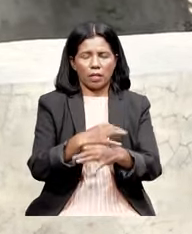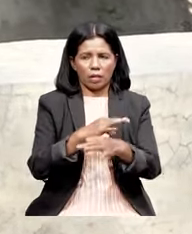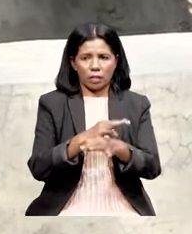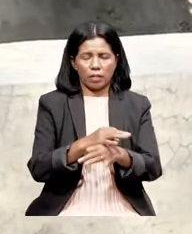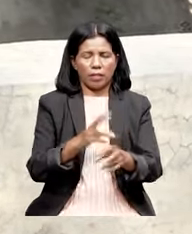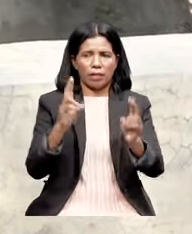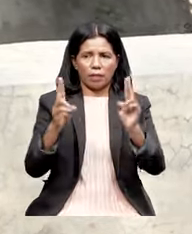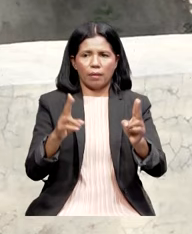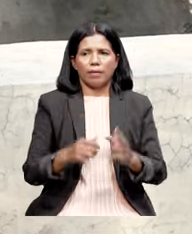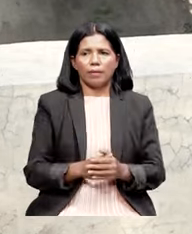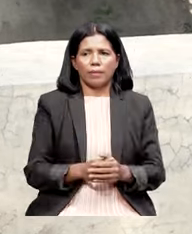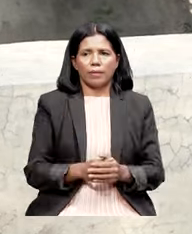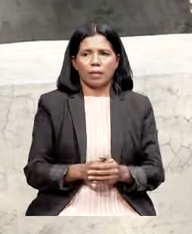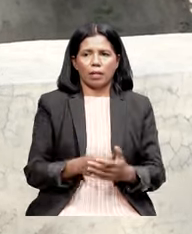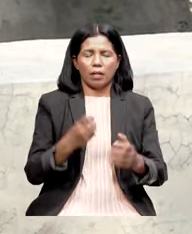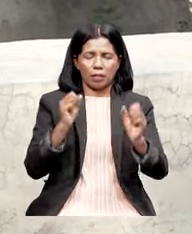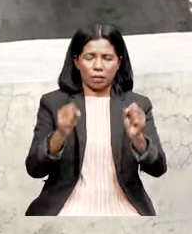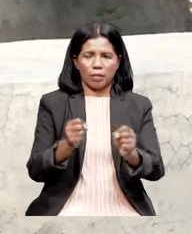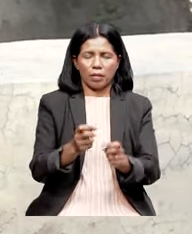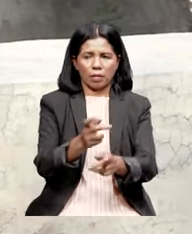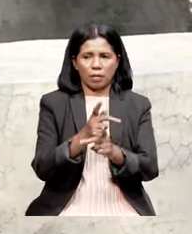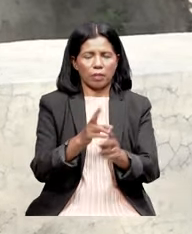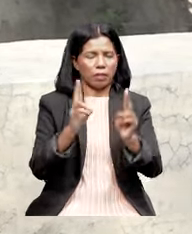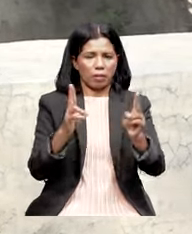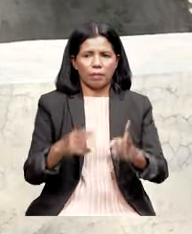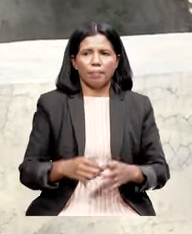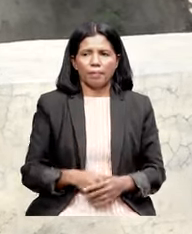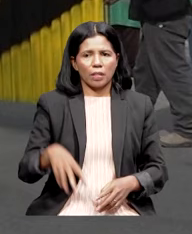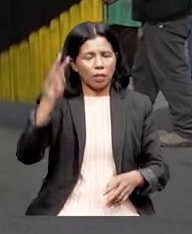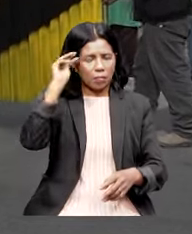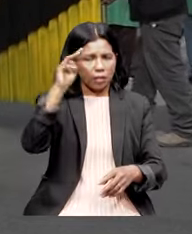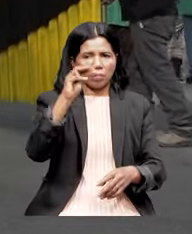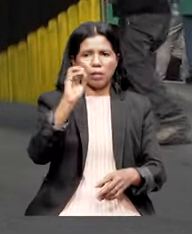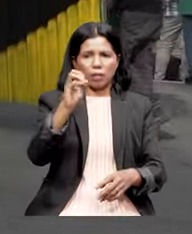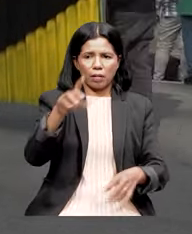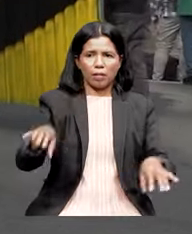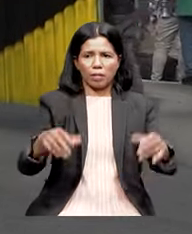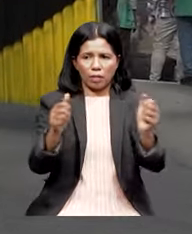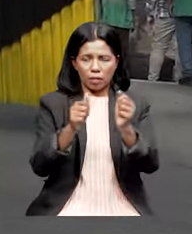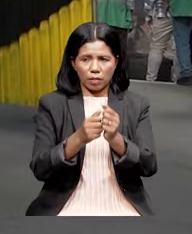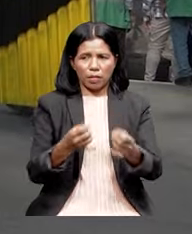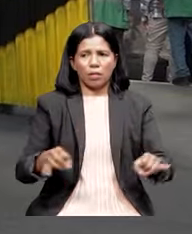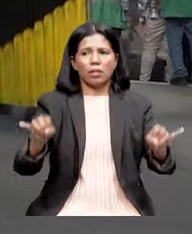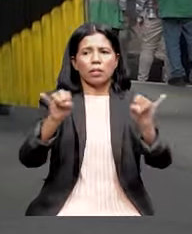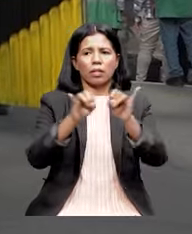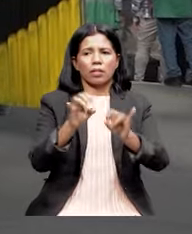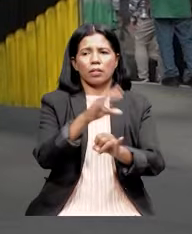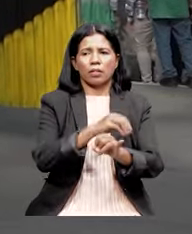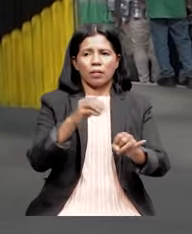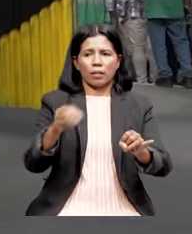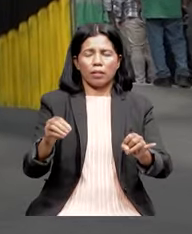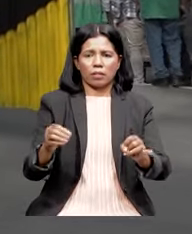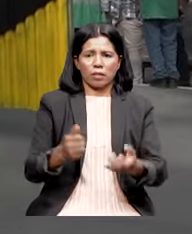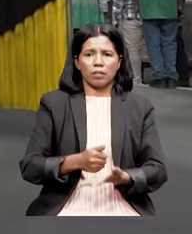intervenção rápido e tuan para o nível é assegurar a lais. Ministério de Obras Públicas, Serviço Mútuo com o Instituto de Gestão e Equipamento no